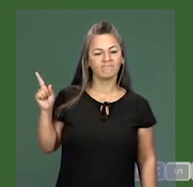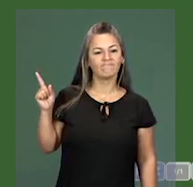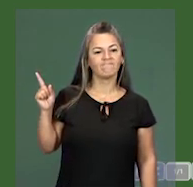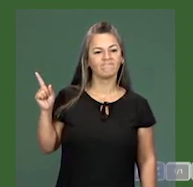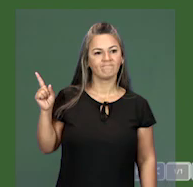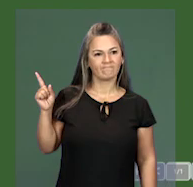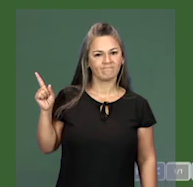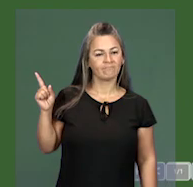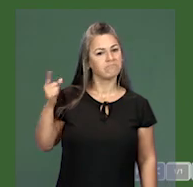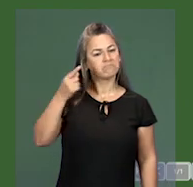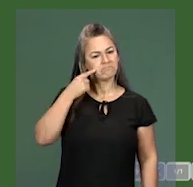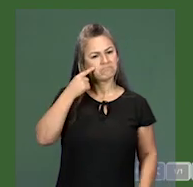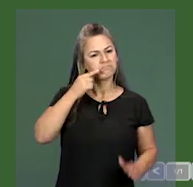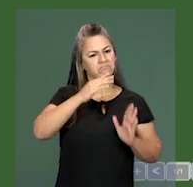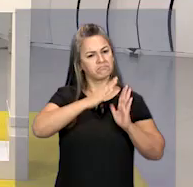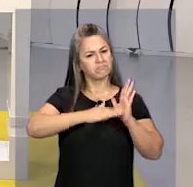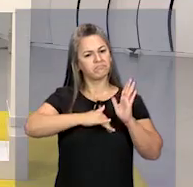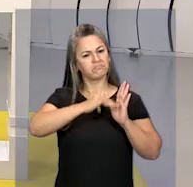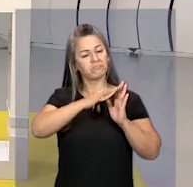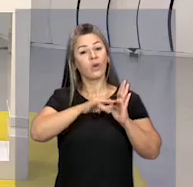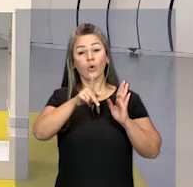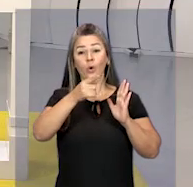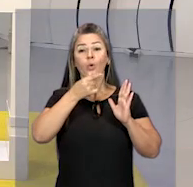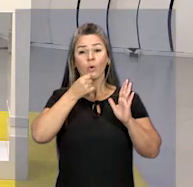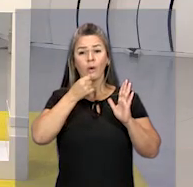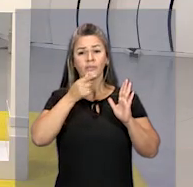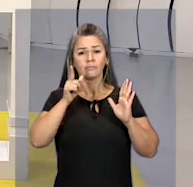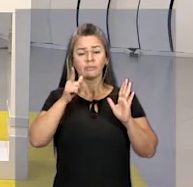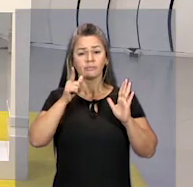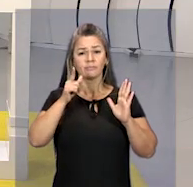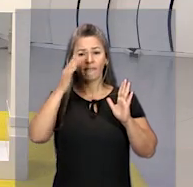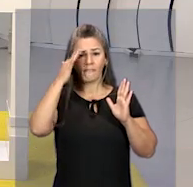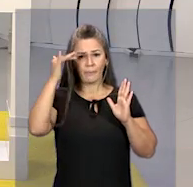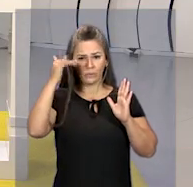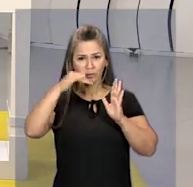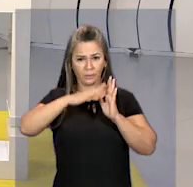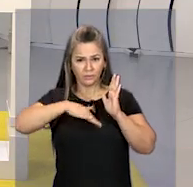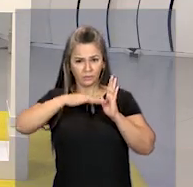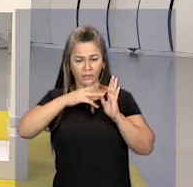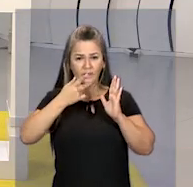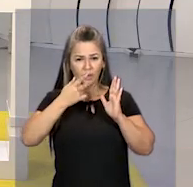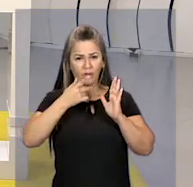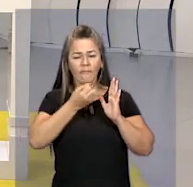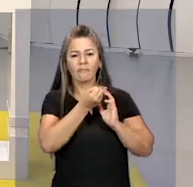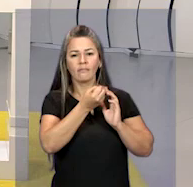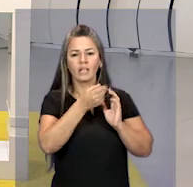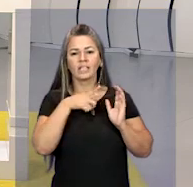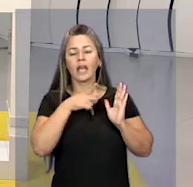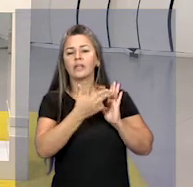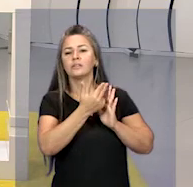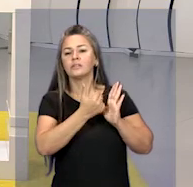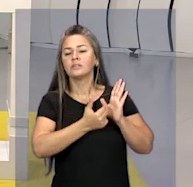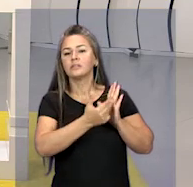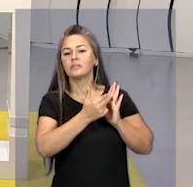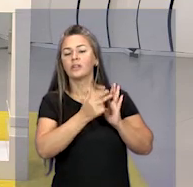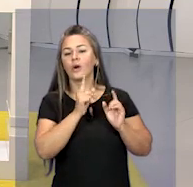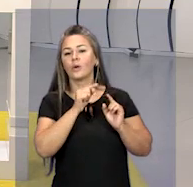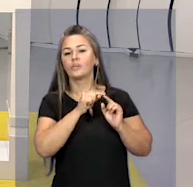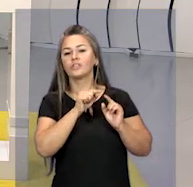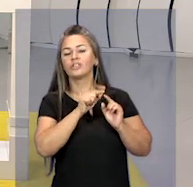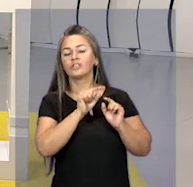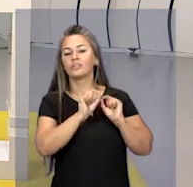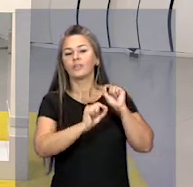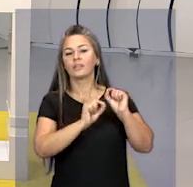uma imagem. Então, segundo Kandinsky, eu tenho aqui uma árvore, ou várias árvores. Uma árvore,